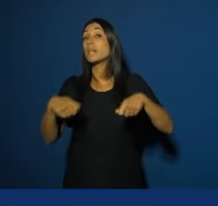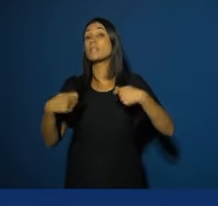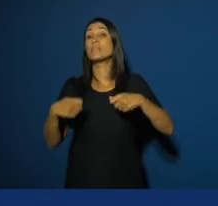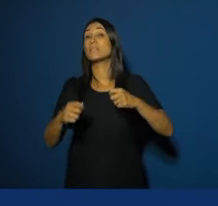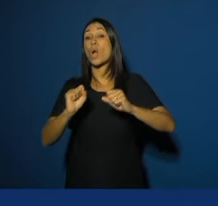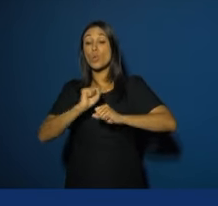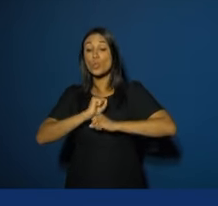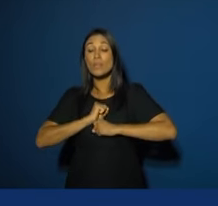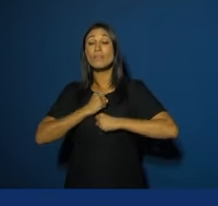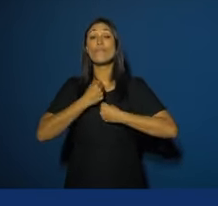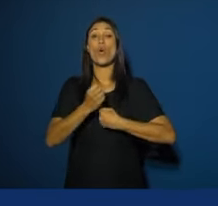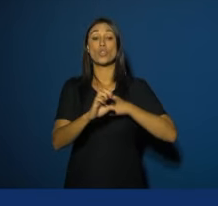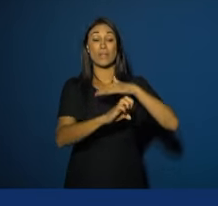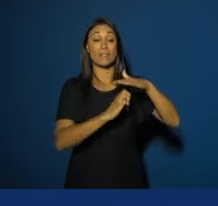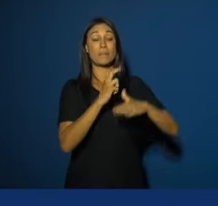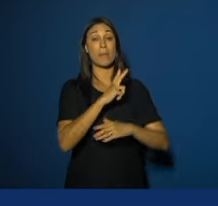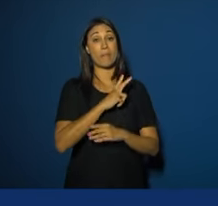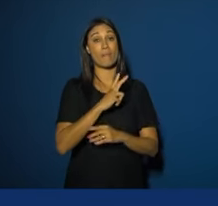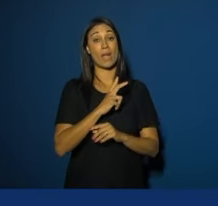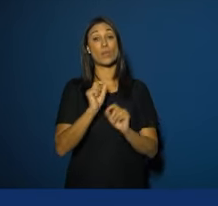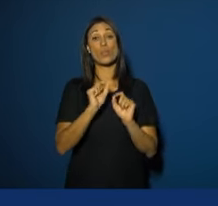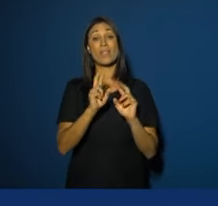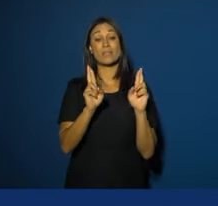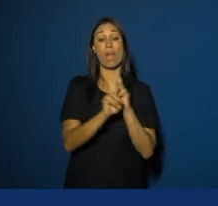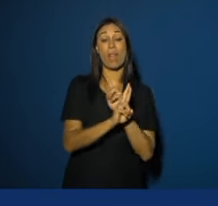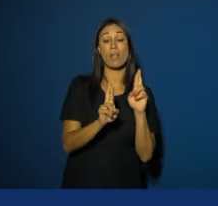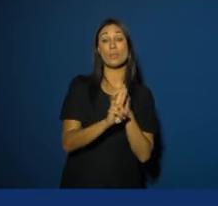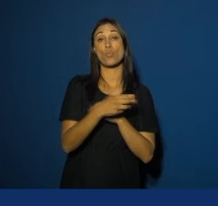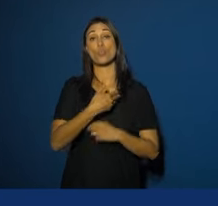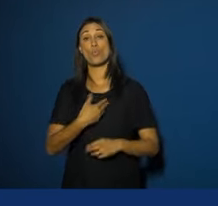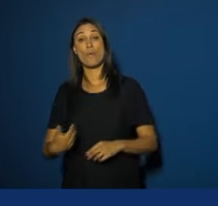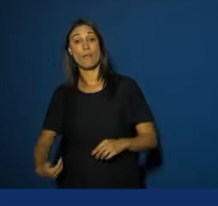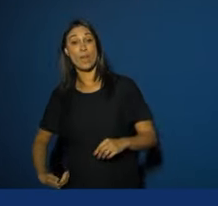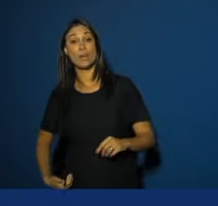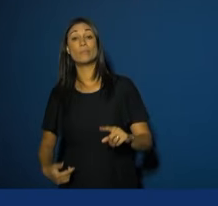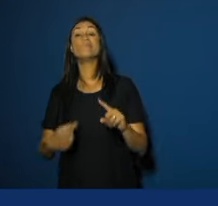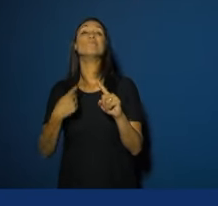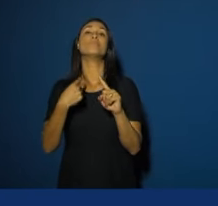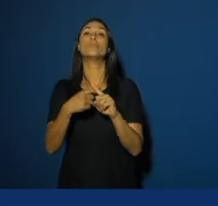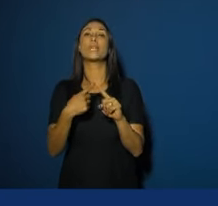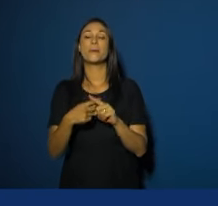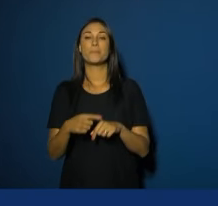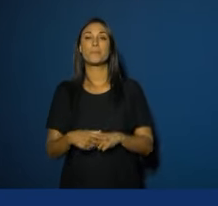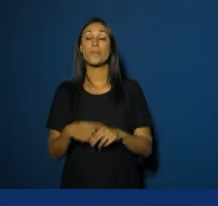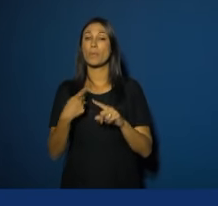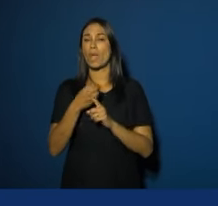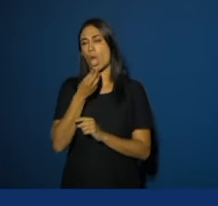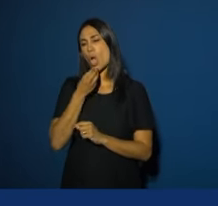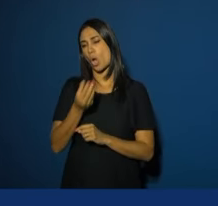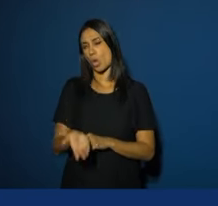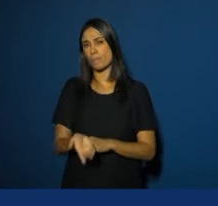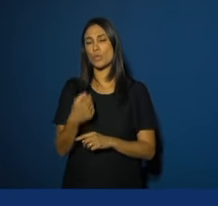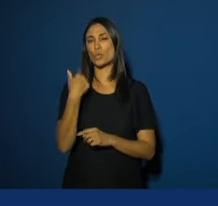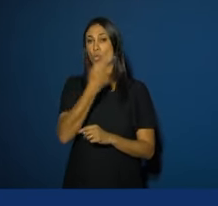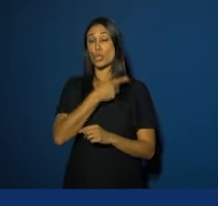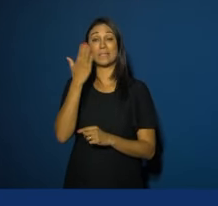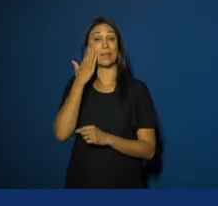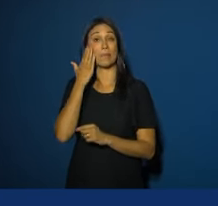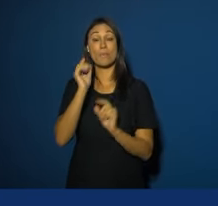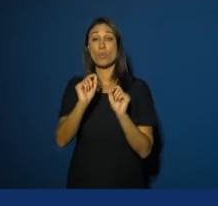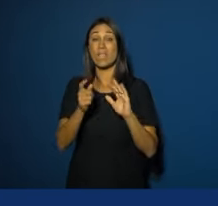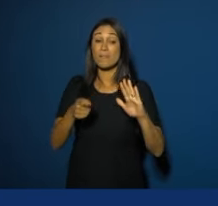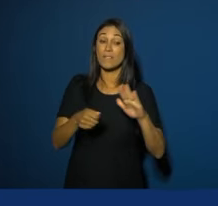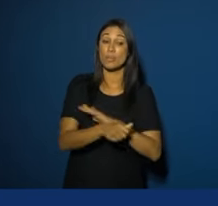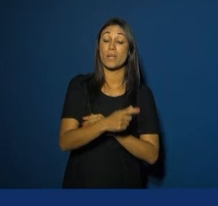iniciativa privada nessa relação com o governo por quê porque obviamente Todos nós sabemos que o